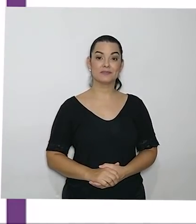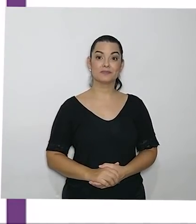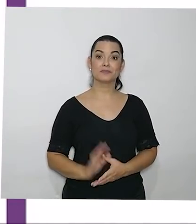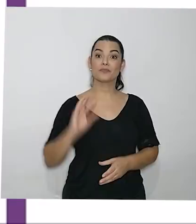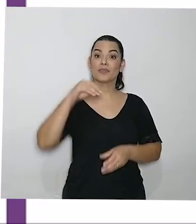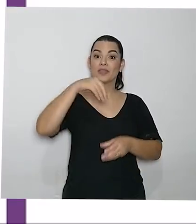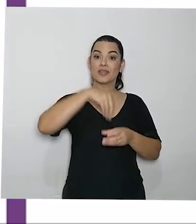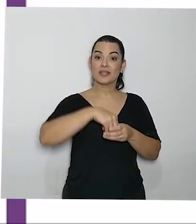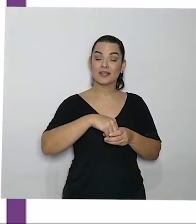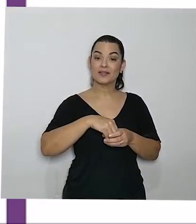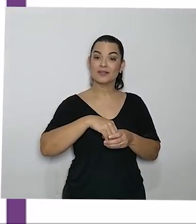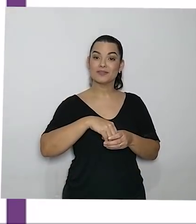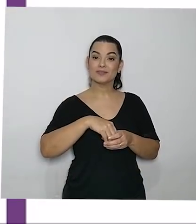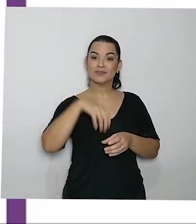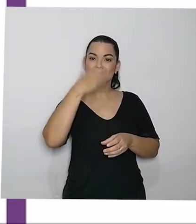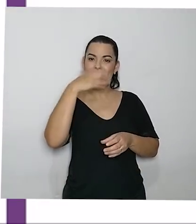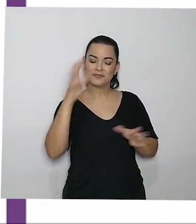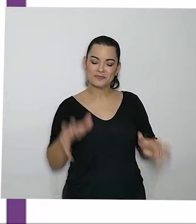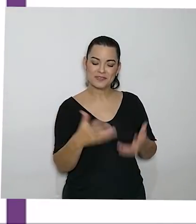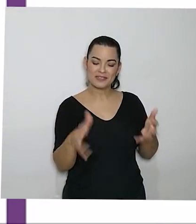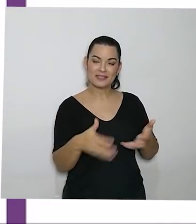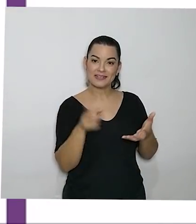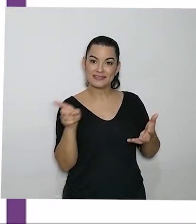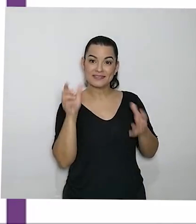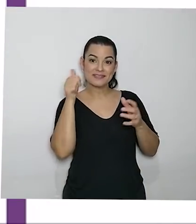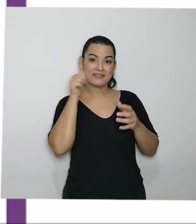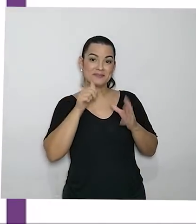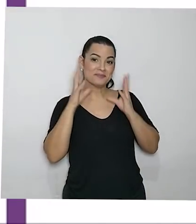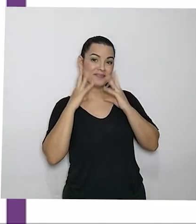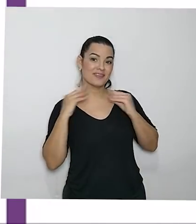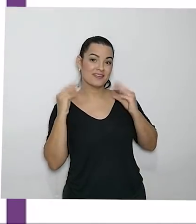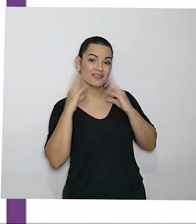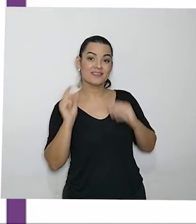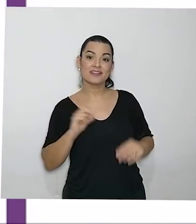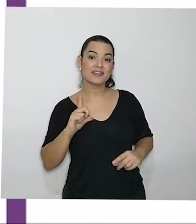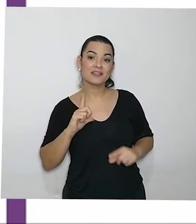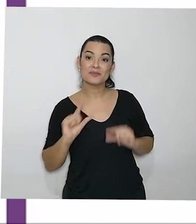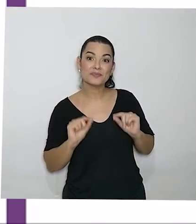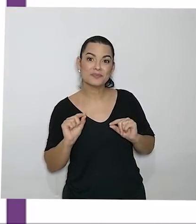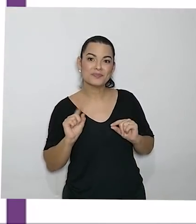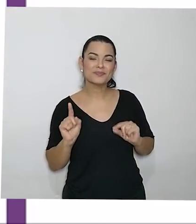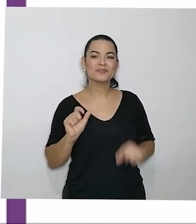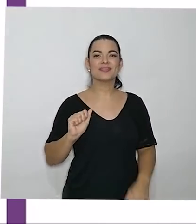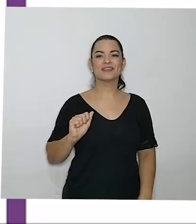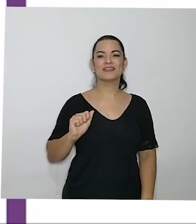Na salada de frutas da Dona Medonha tem